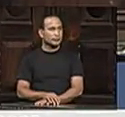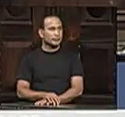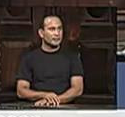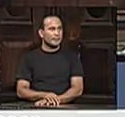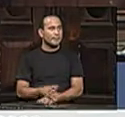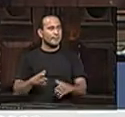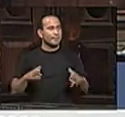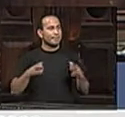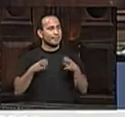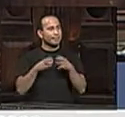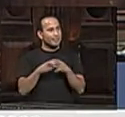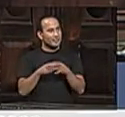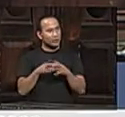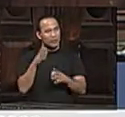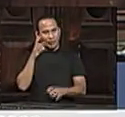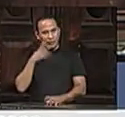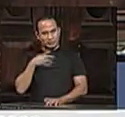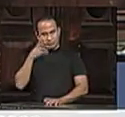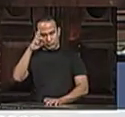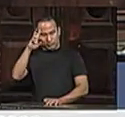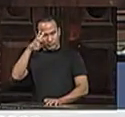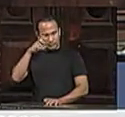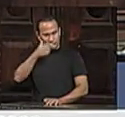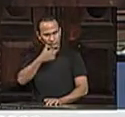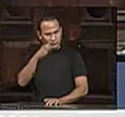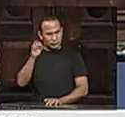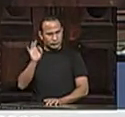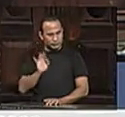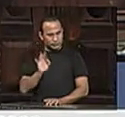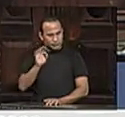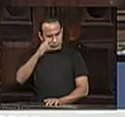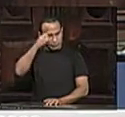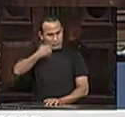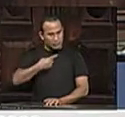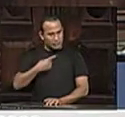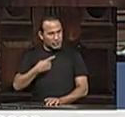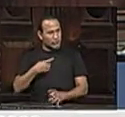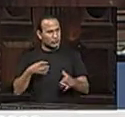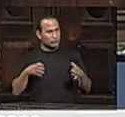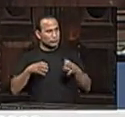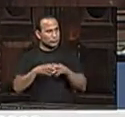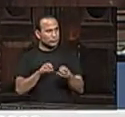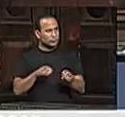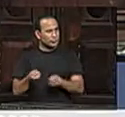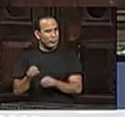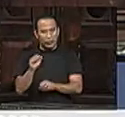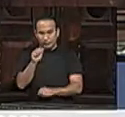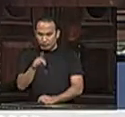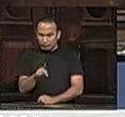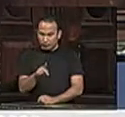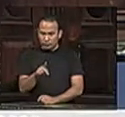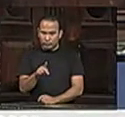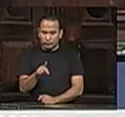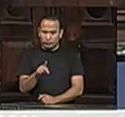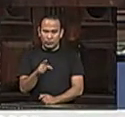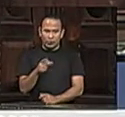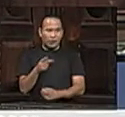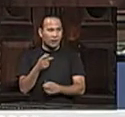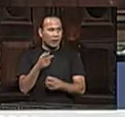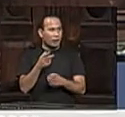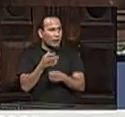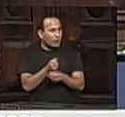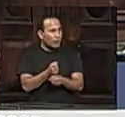eu lembro que nos 25% obrigatórios da educação, o Tribunal de Contas aprovou as contas.